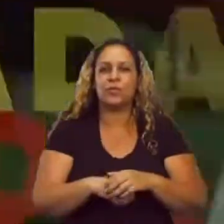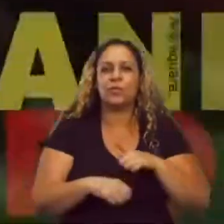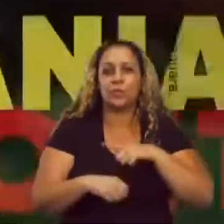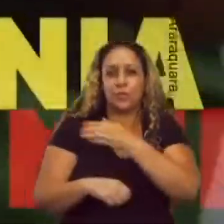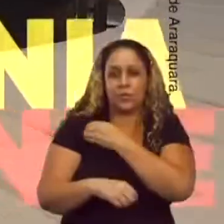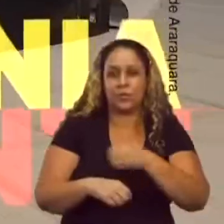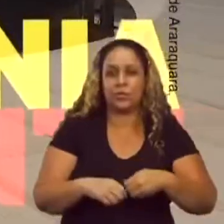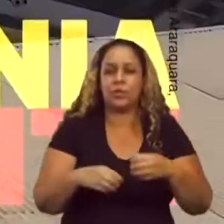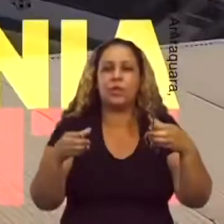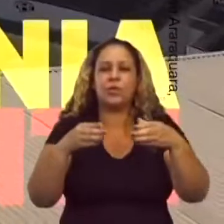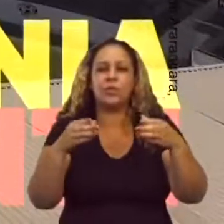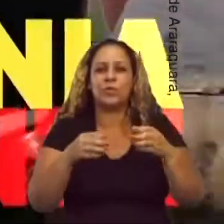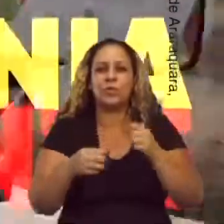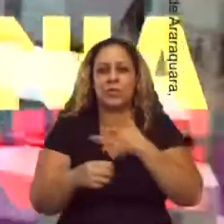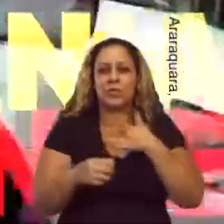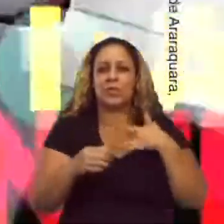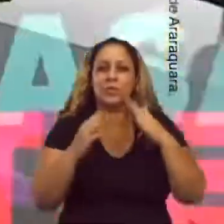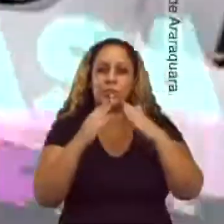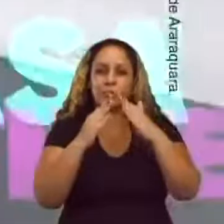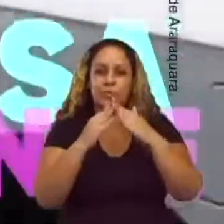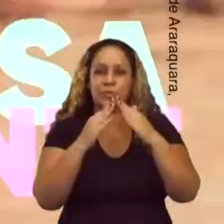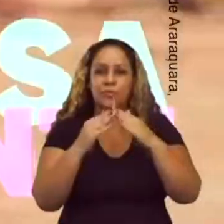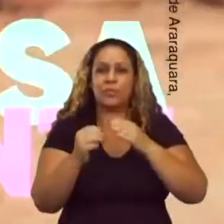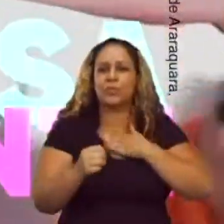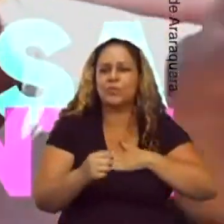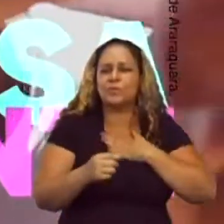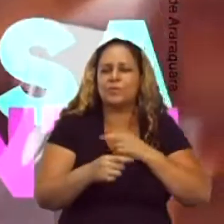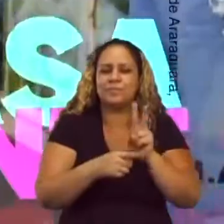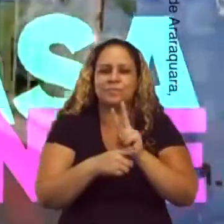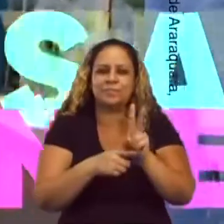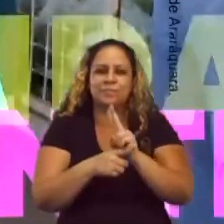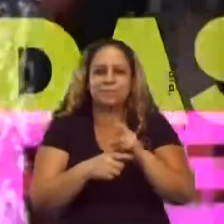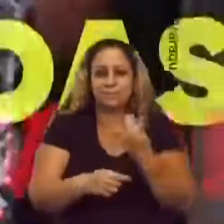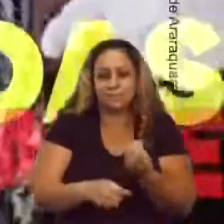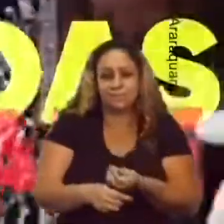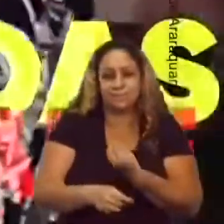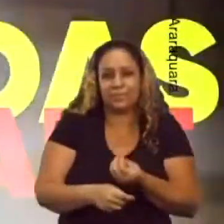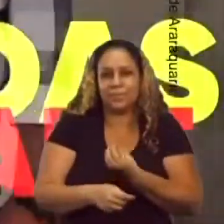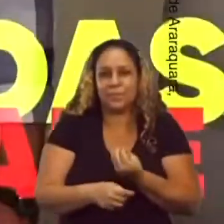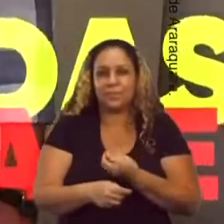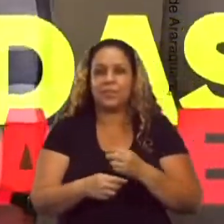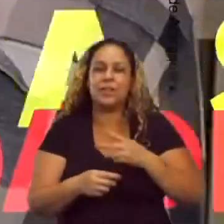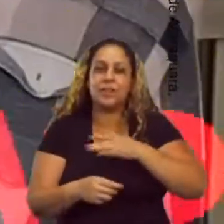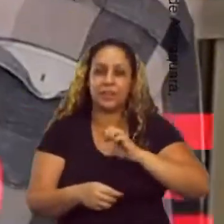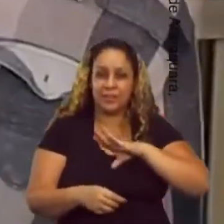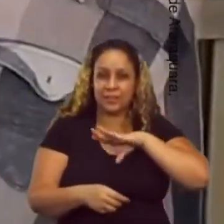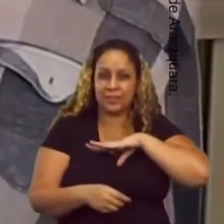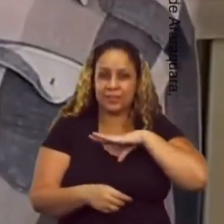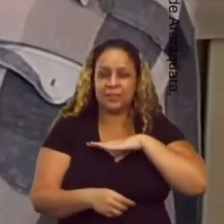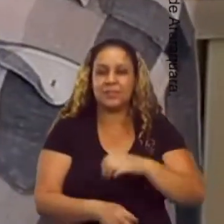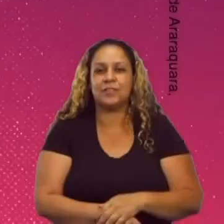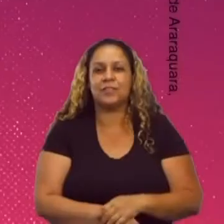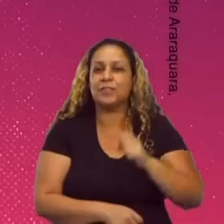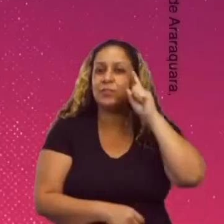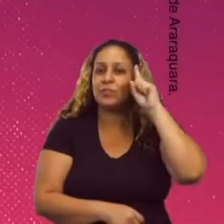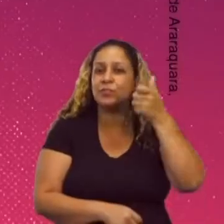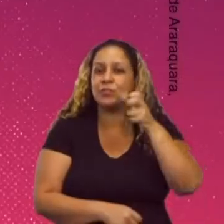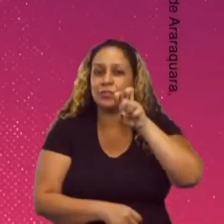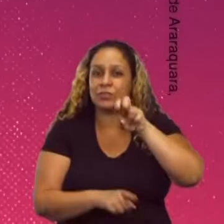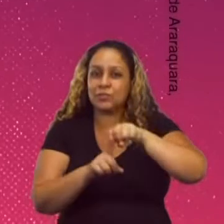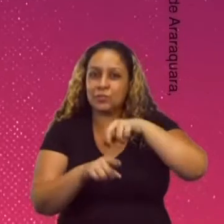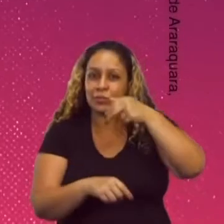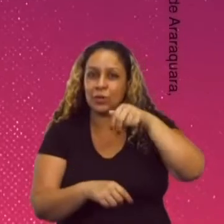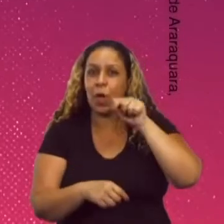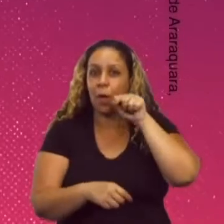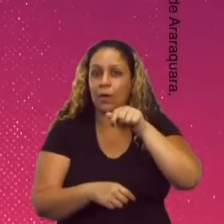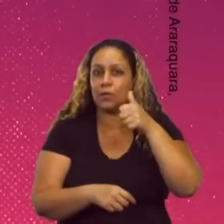Bolsa Cidadania, Arena da Fonte, saúde em casa, gostar de gente, cuidar de vidas, cuidar da cidade. Dia